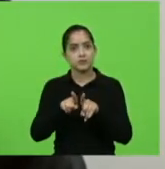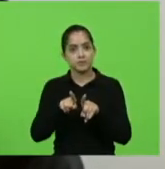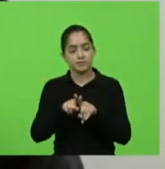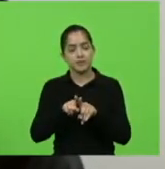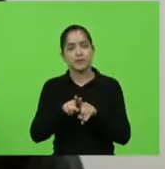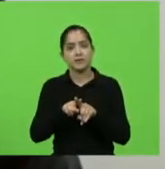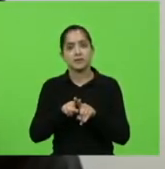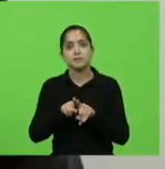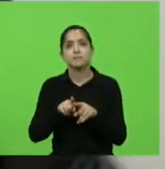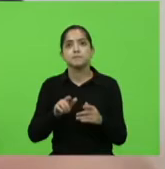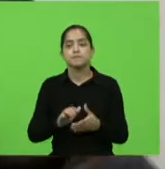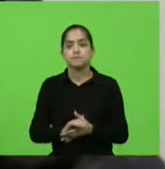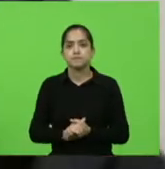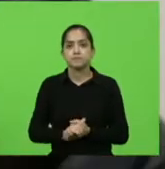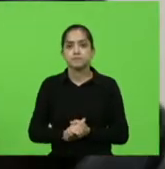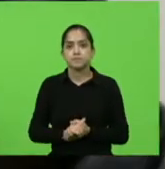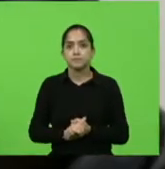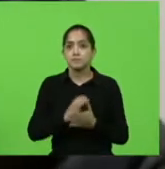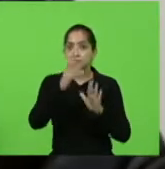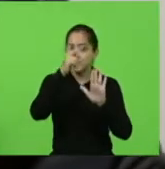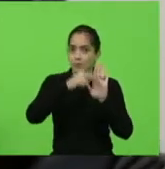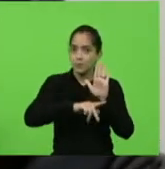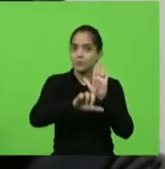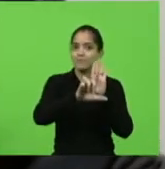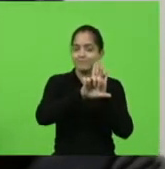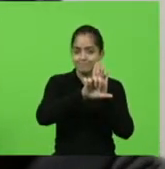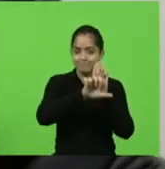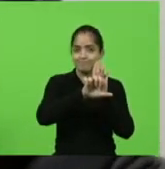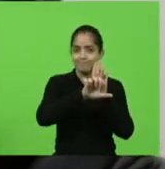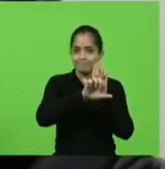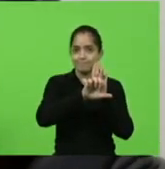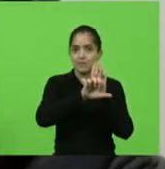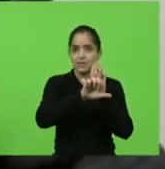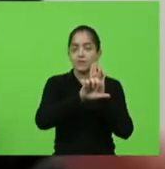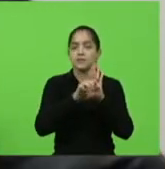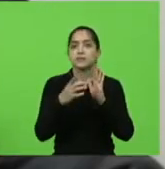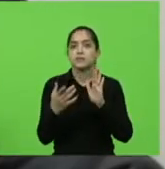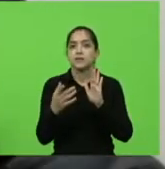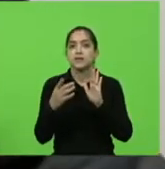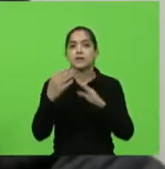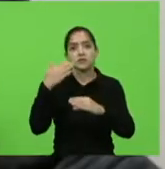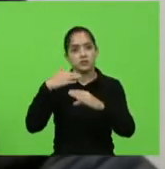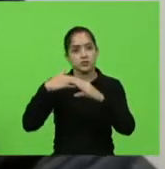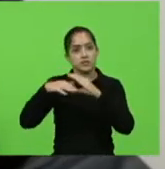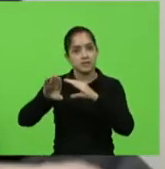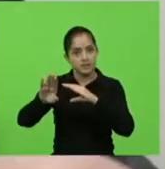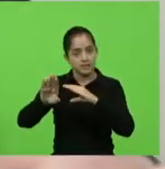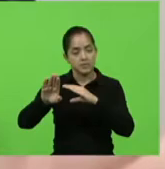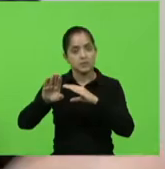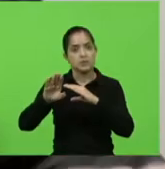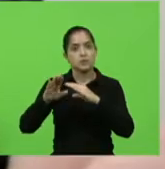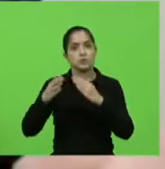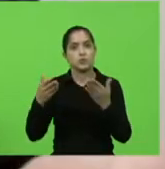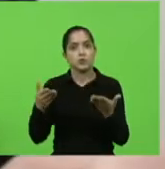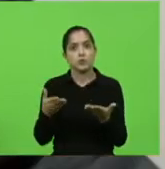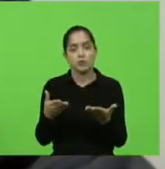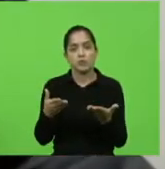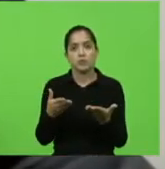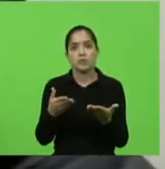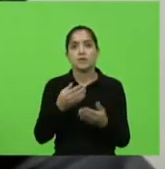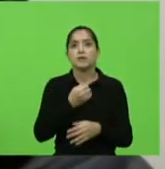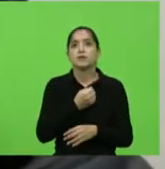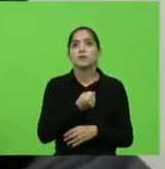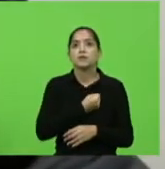de realçar é um projeto de lei que nós encaminhamos a esta casa, é o projeto de